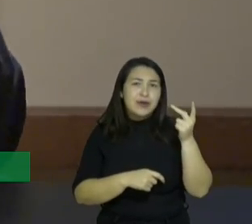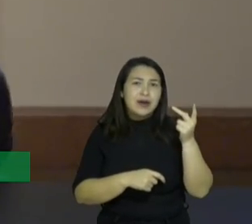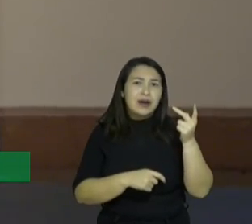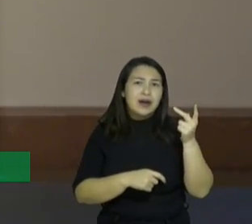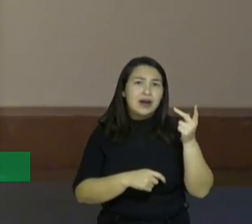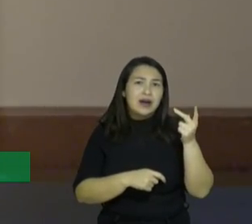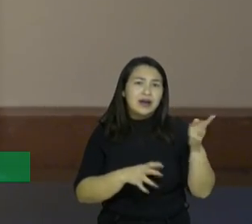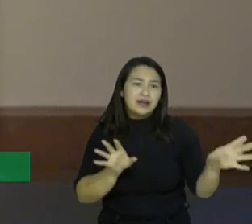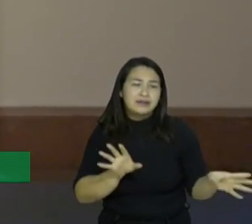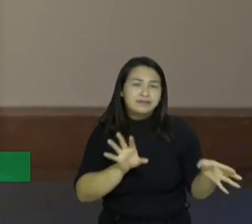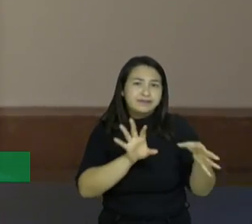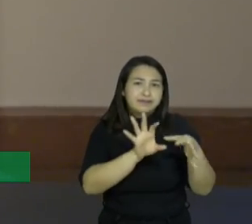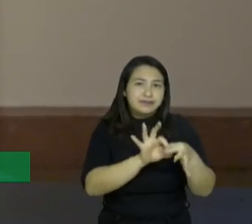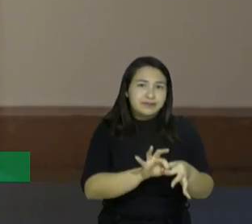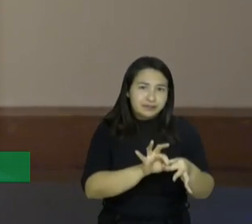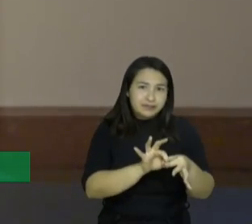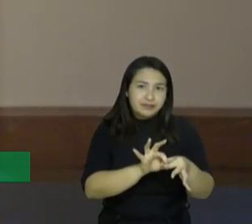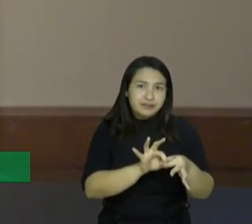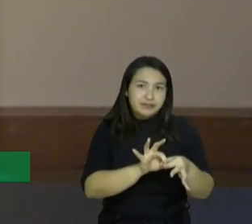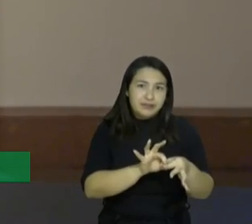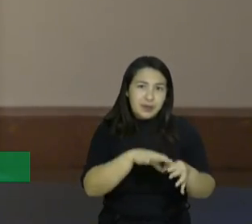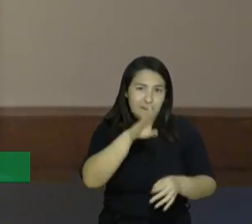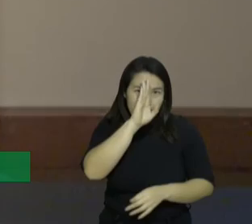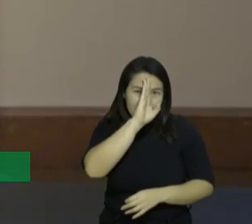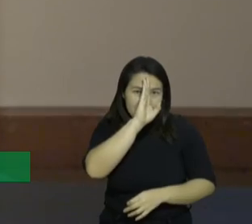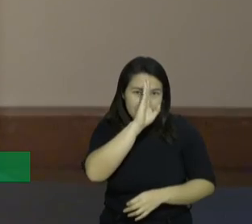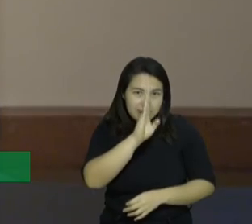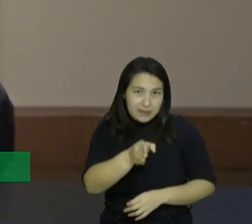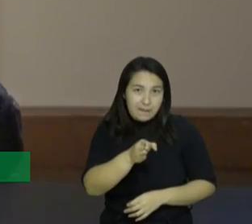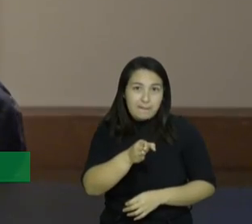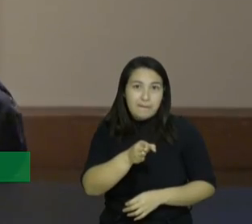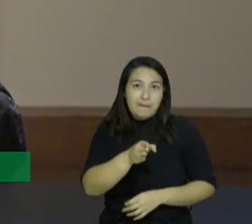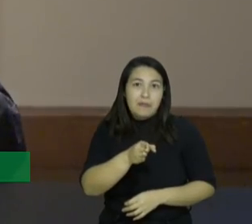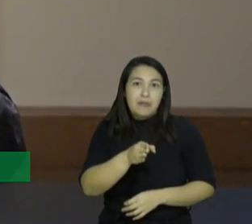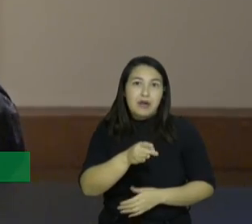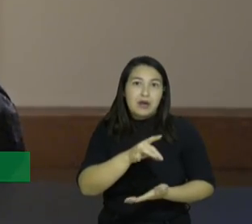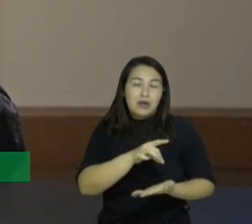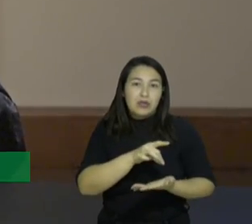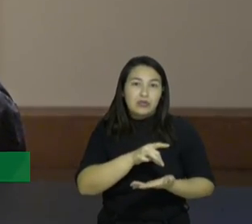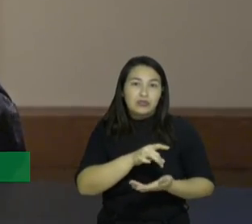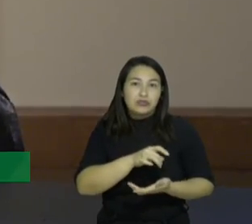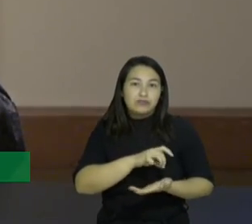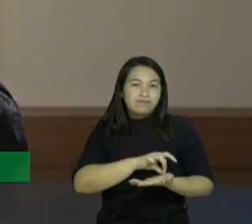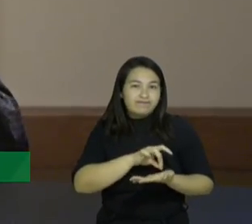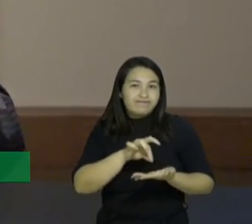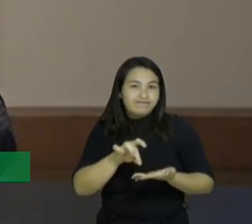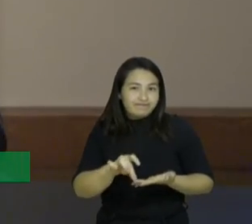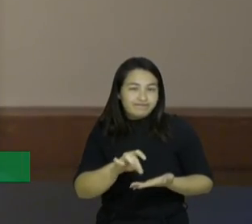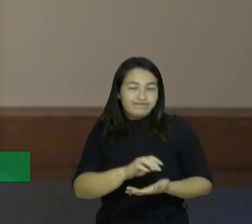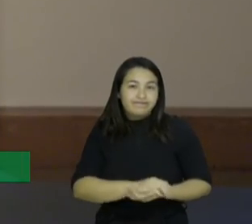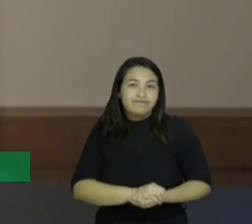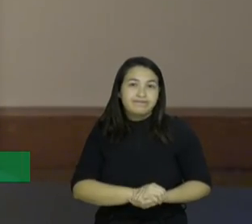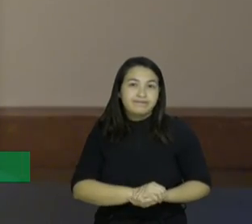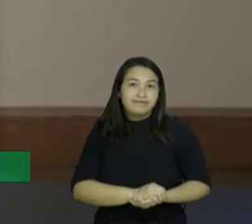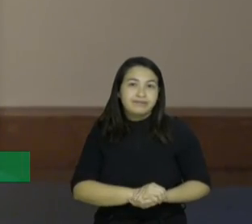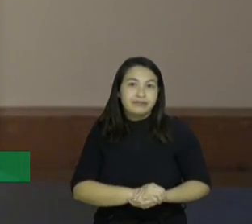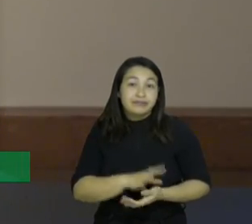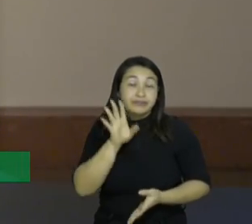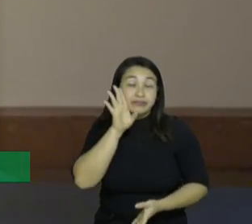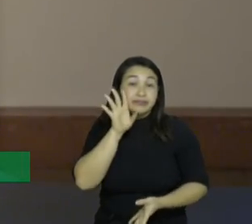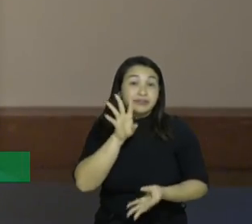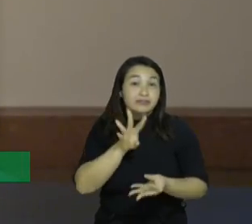que se Alia eh com o seu principal rival geopolítico né ou no mínimo se mantém neutro então para concluir